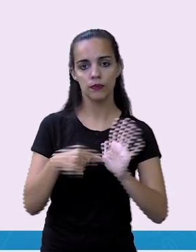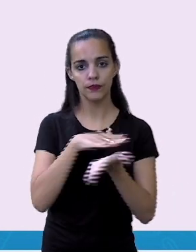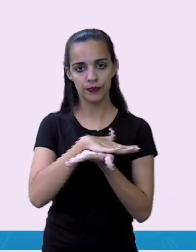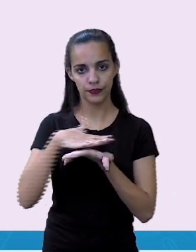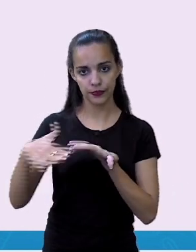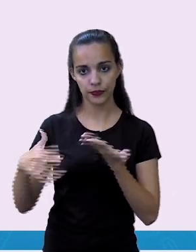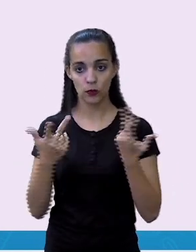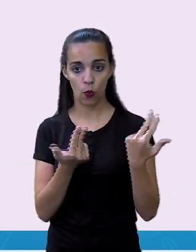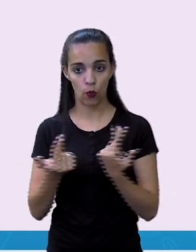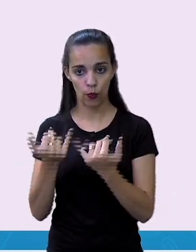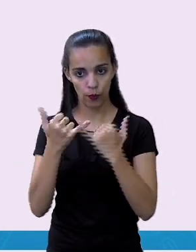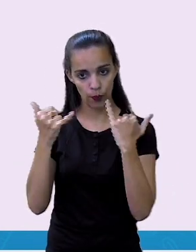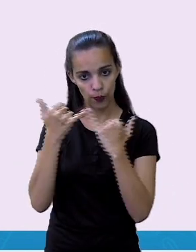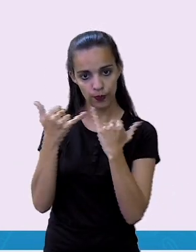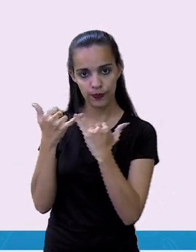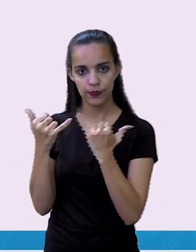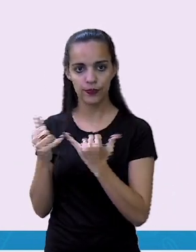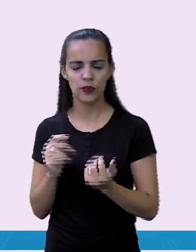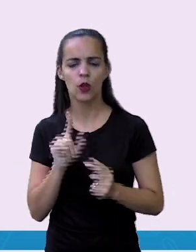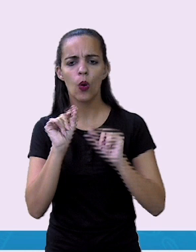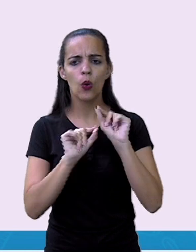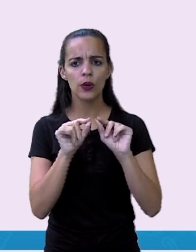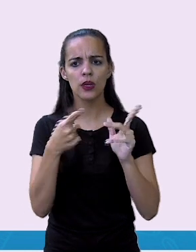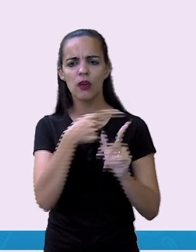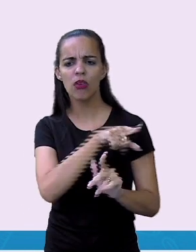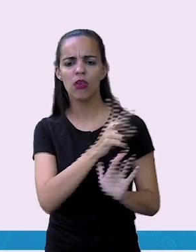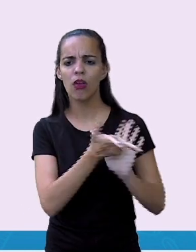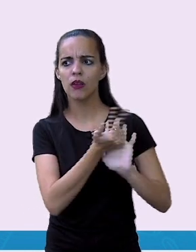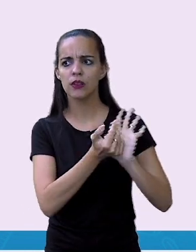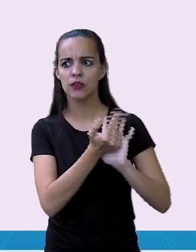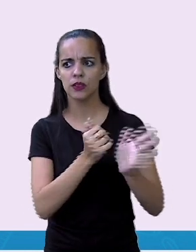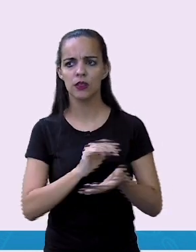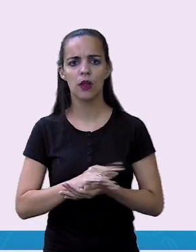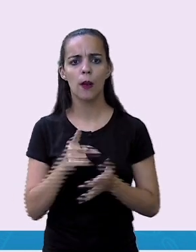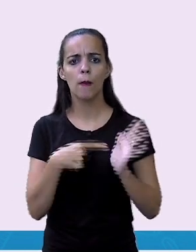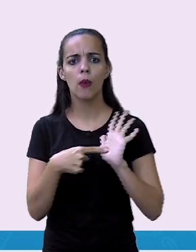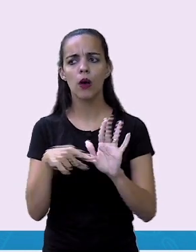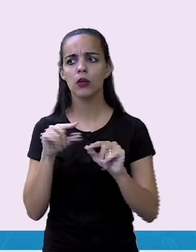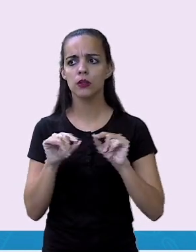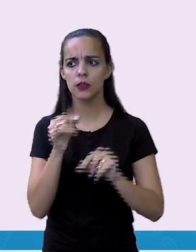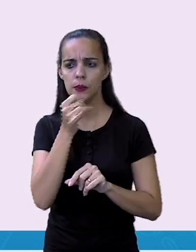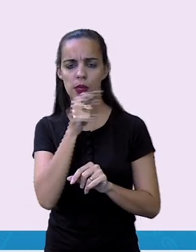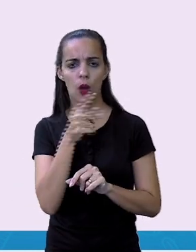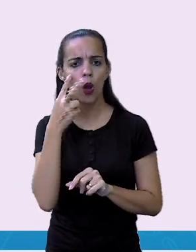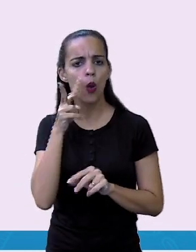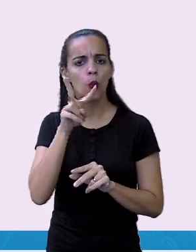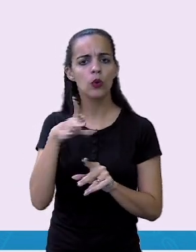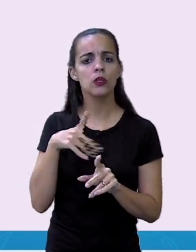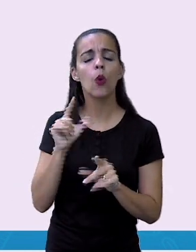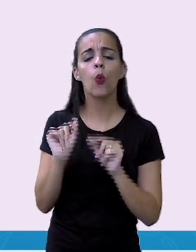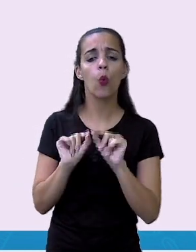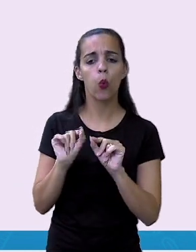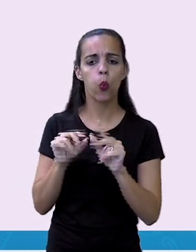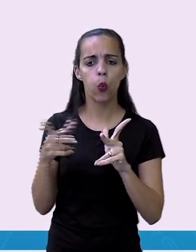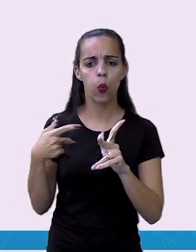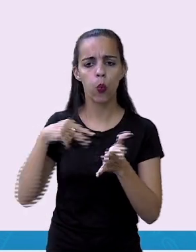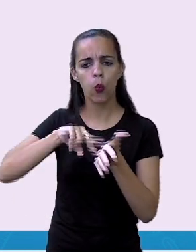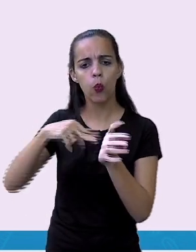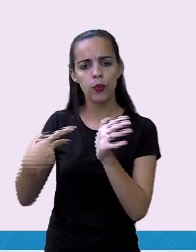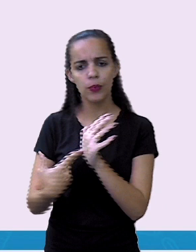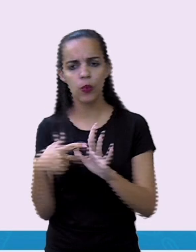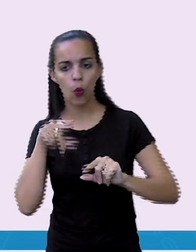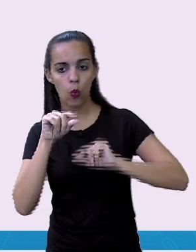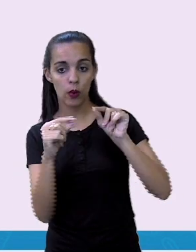tá? Figuras semelhantes são figuras que possuem o quê? Ângulos iguais,